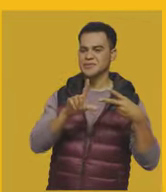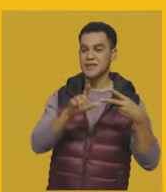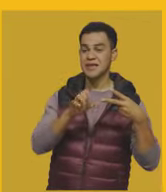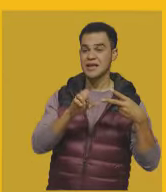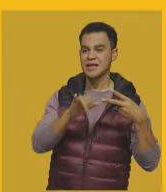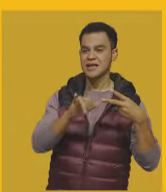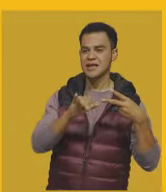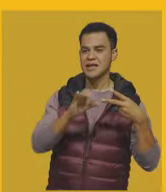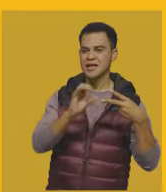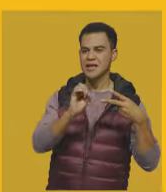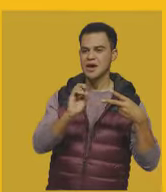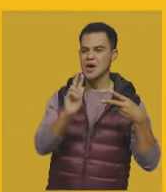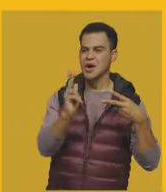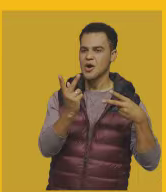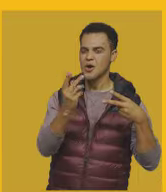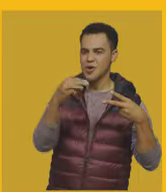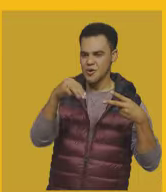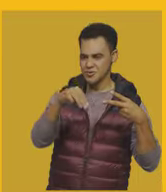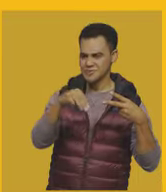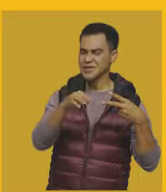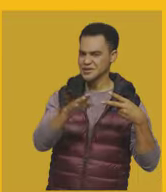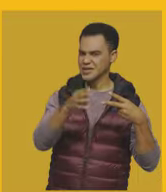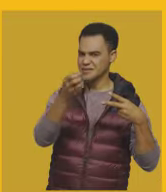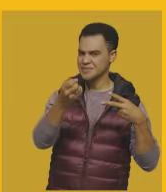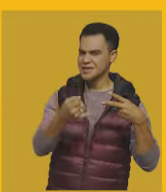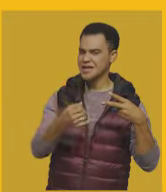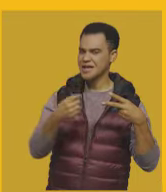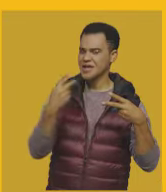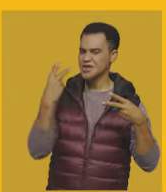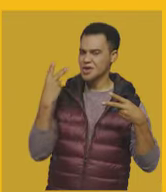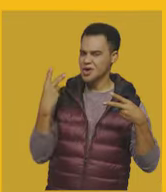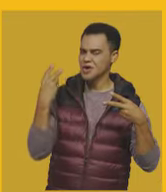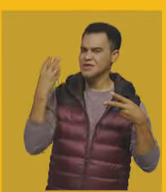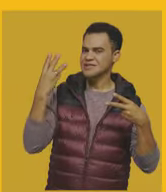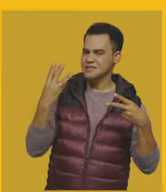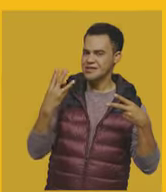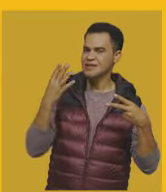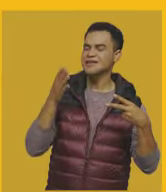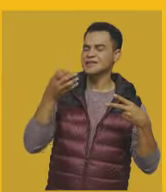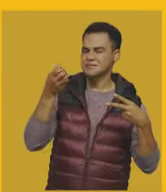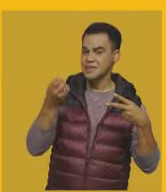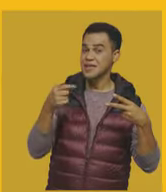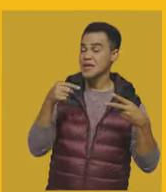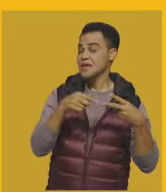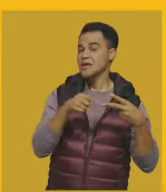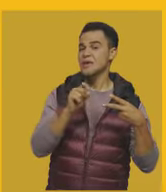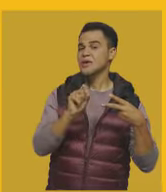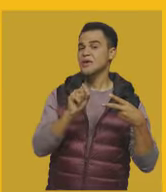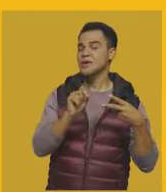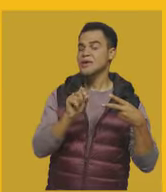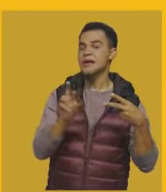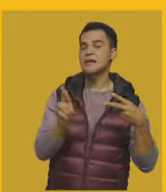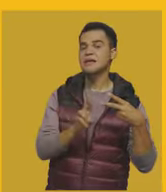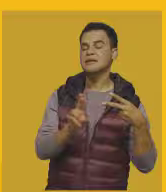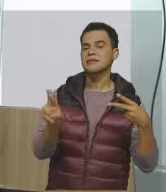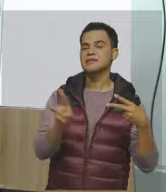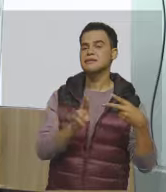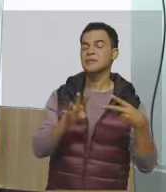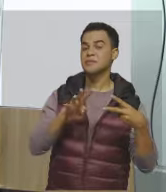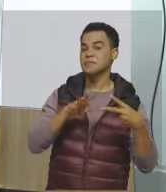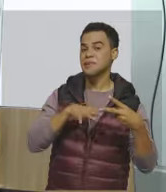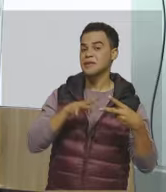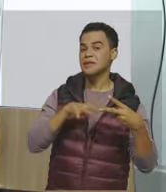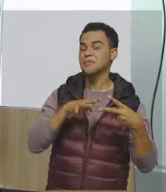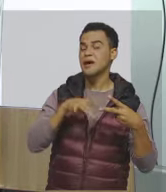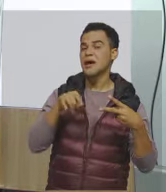falou um bocado aí no ciclo 3 e no ciclo 2 também, que é uma relação matemática que envolve as variáveis